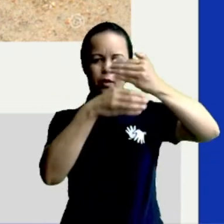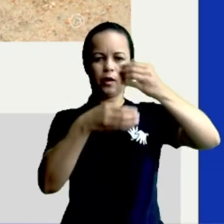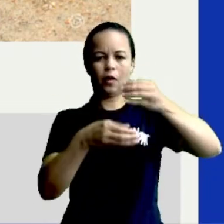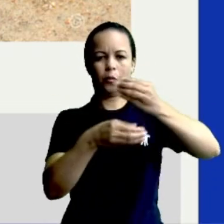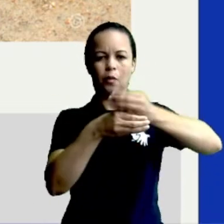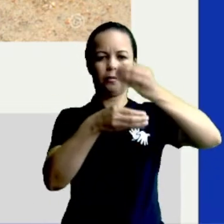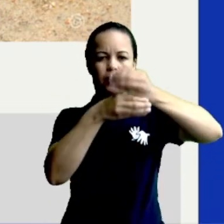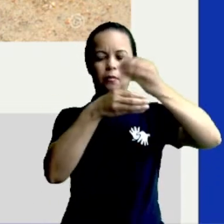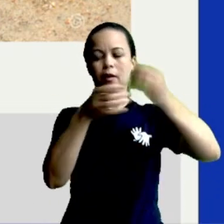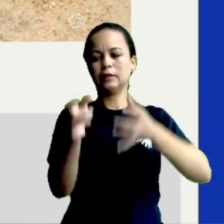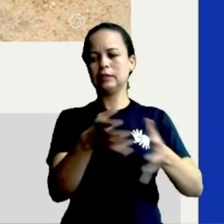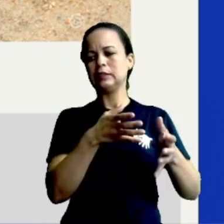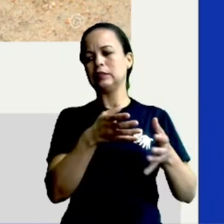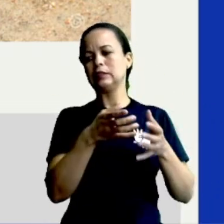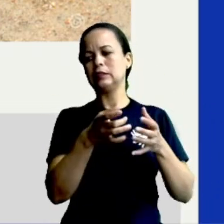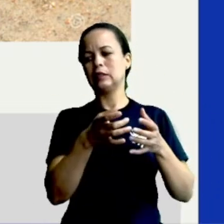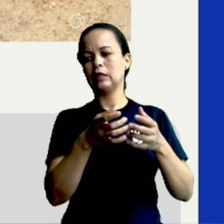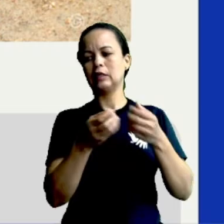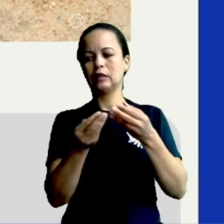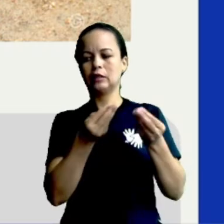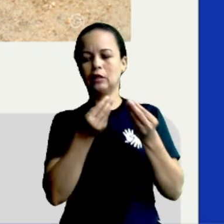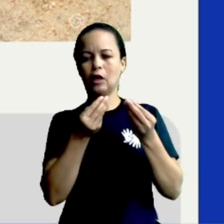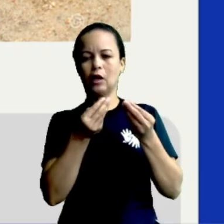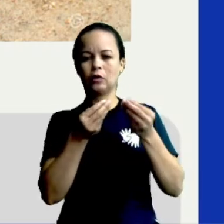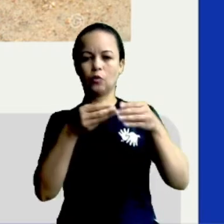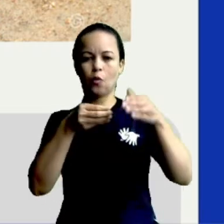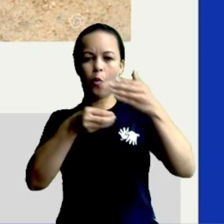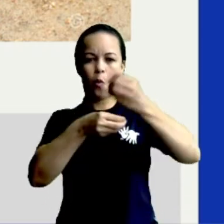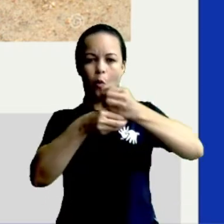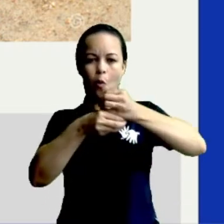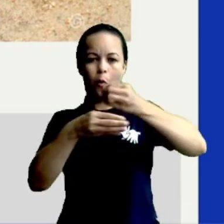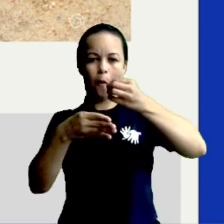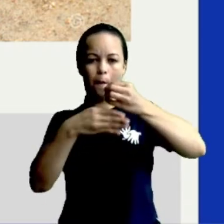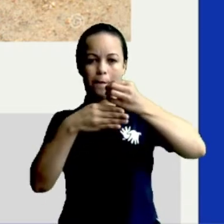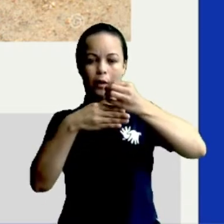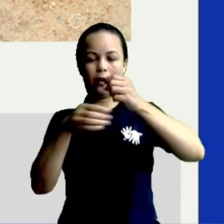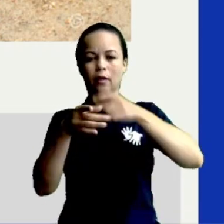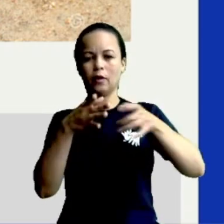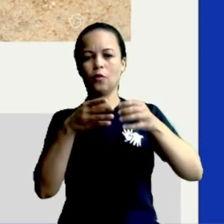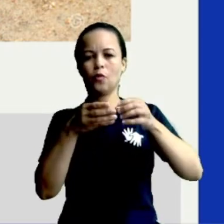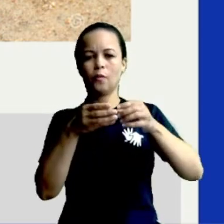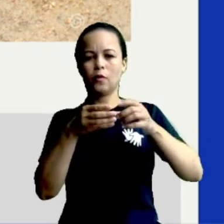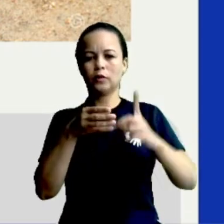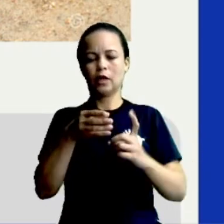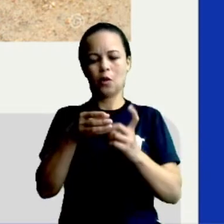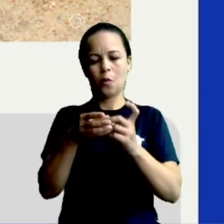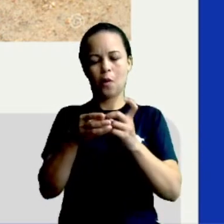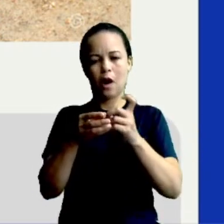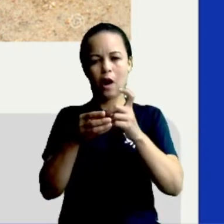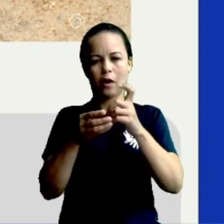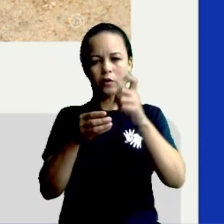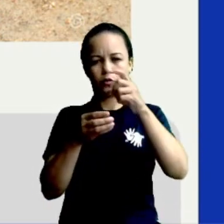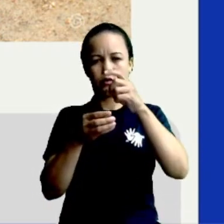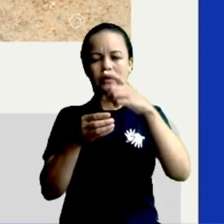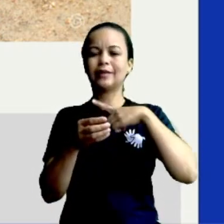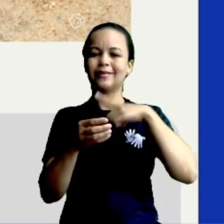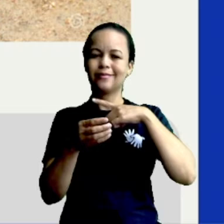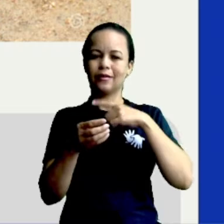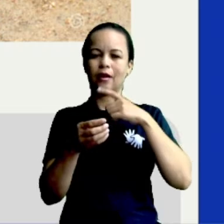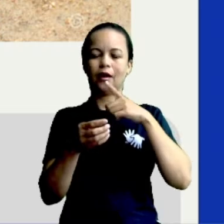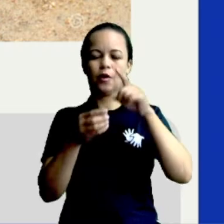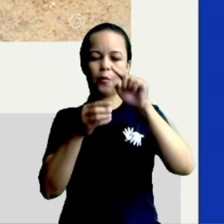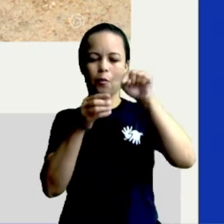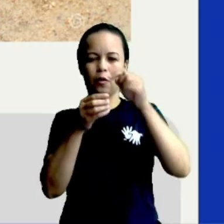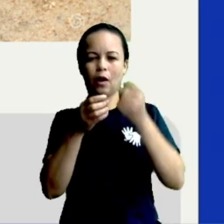cascas, em que essas minhocas do balde do meio poderão migrar para o balde de cima com pequenos buracos, e elas se